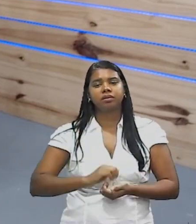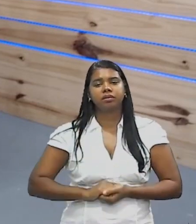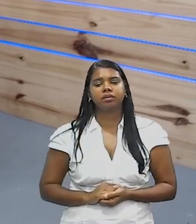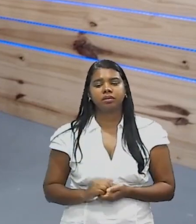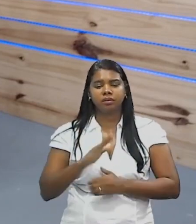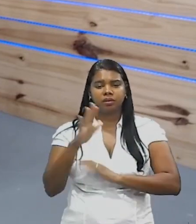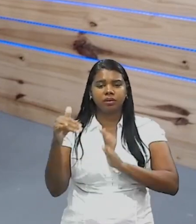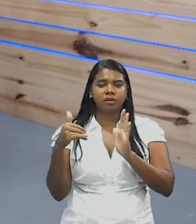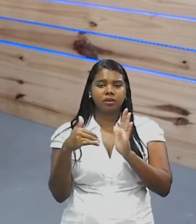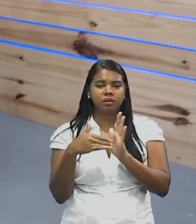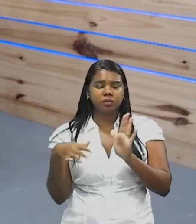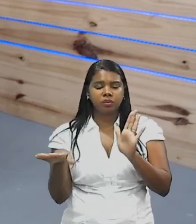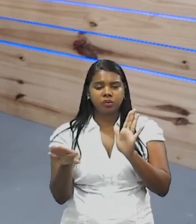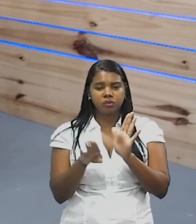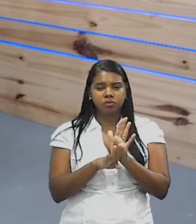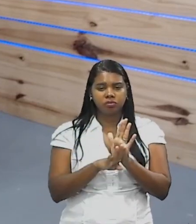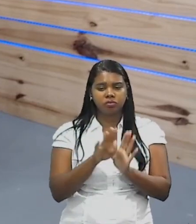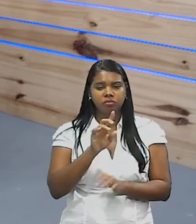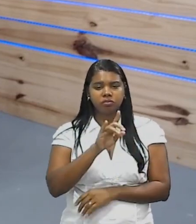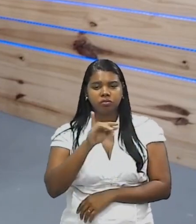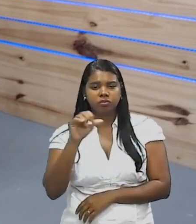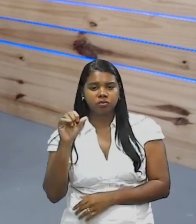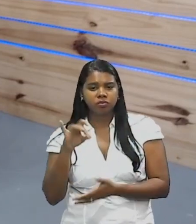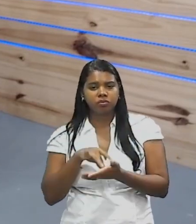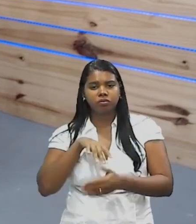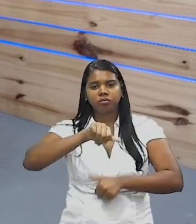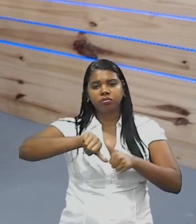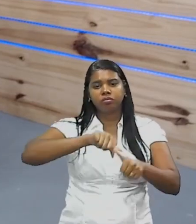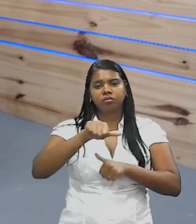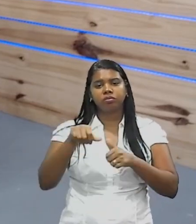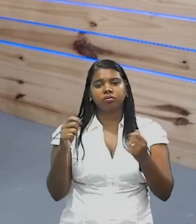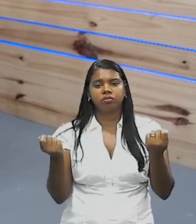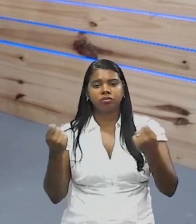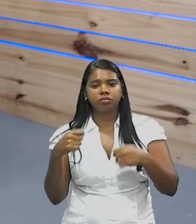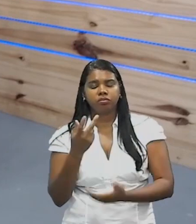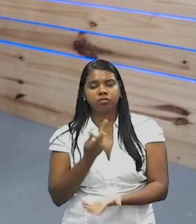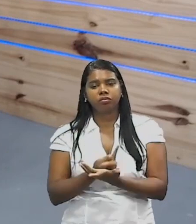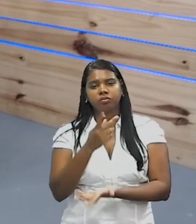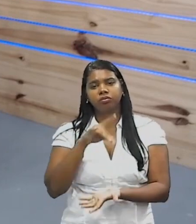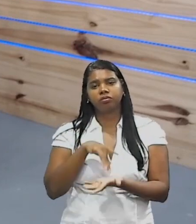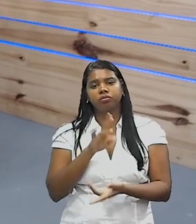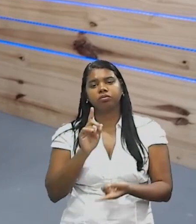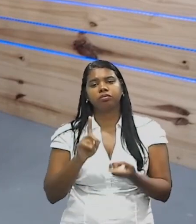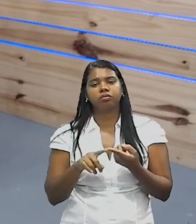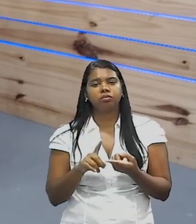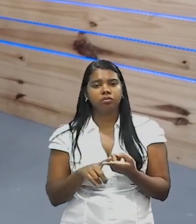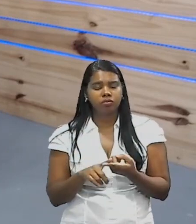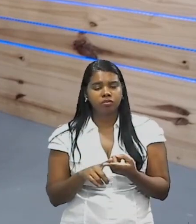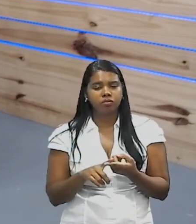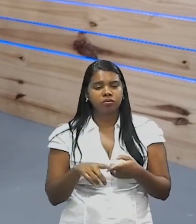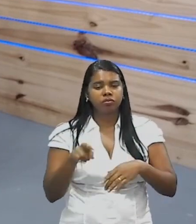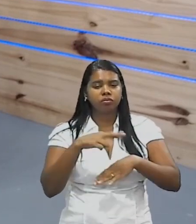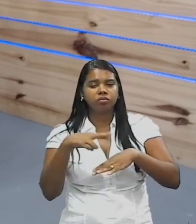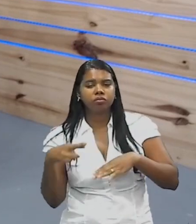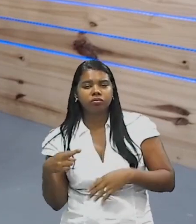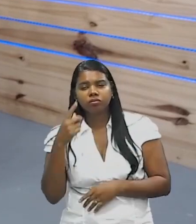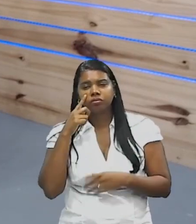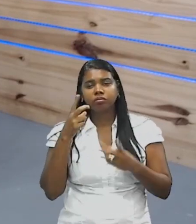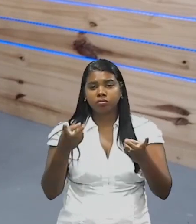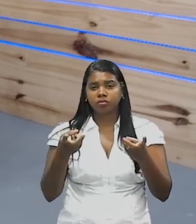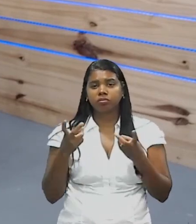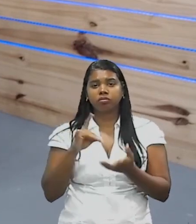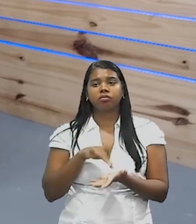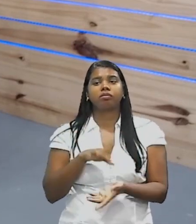que entra, tudo que sai, tudo que é transformado. Acontece um problema no produto, você consegue rastrear para identificar o problema